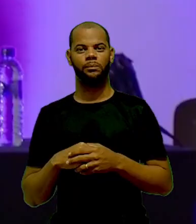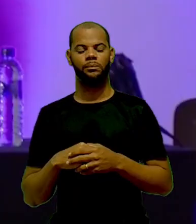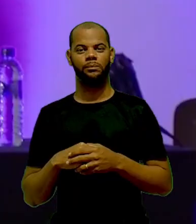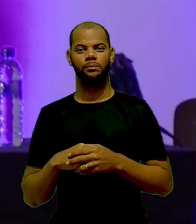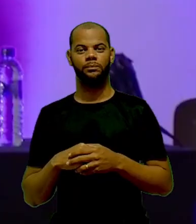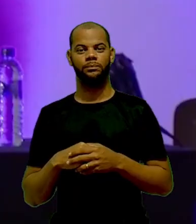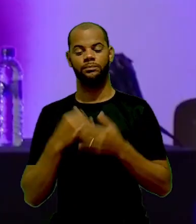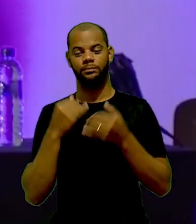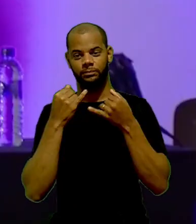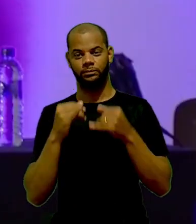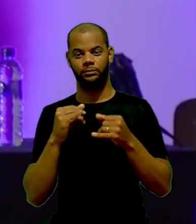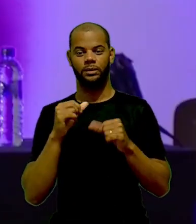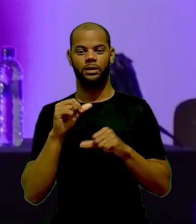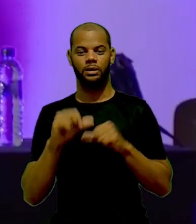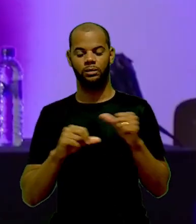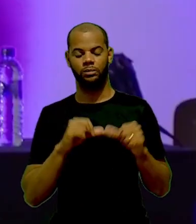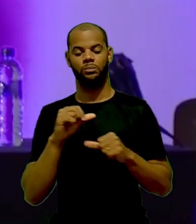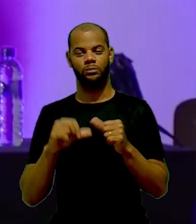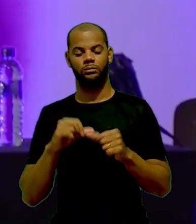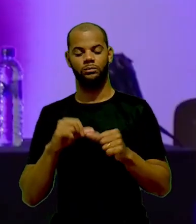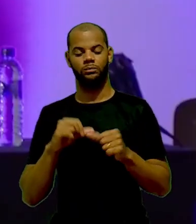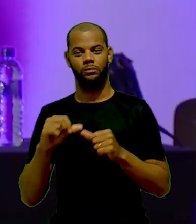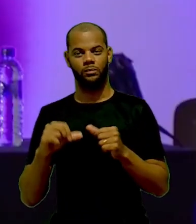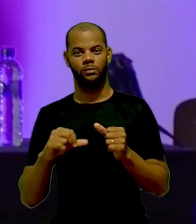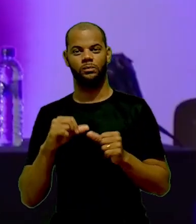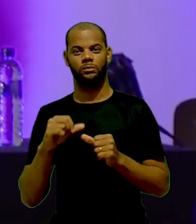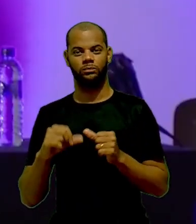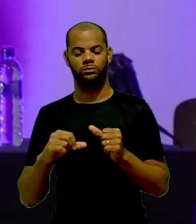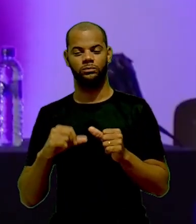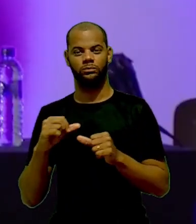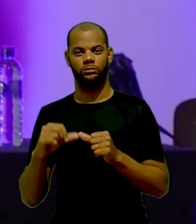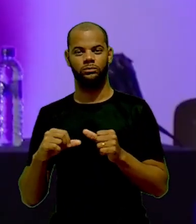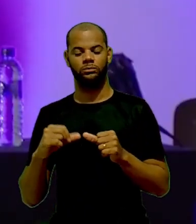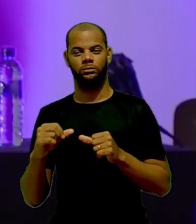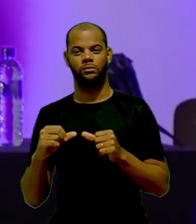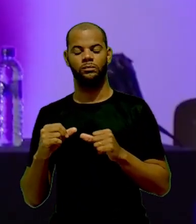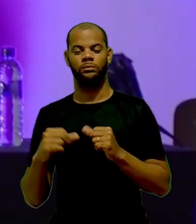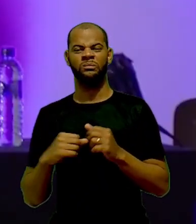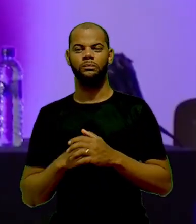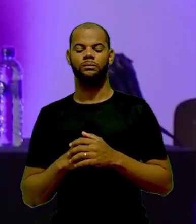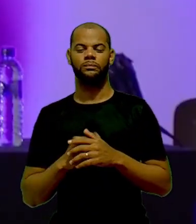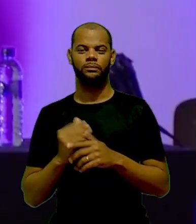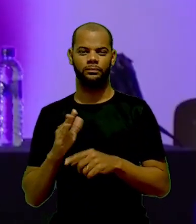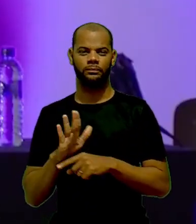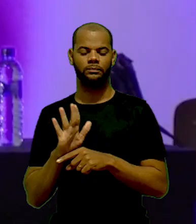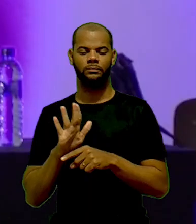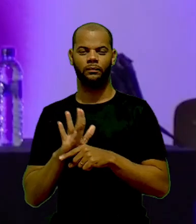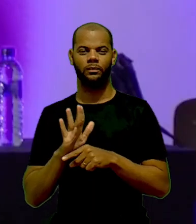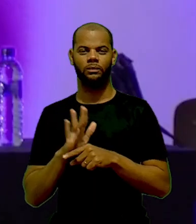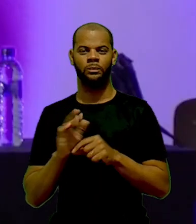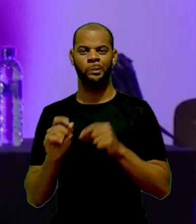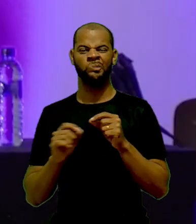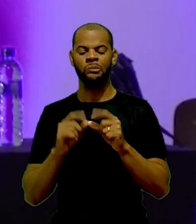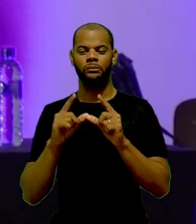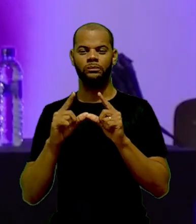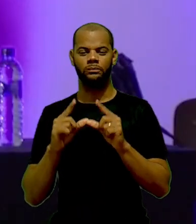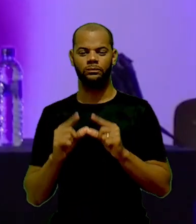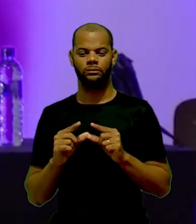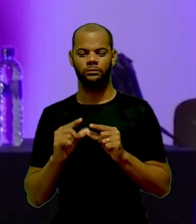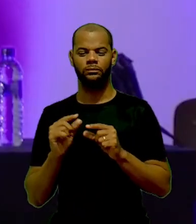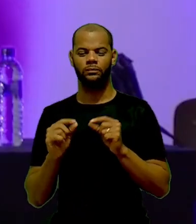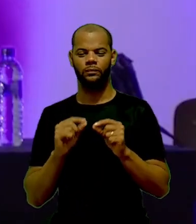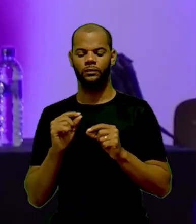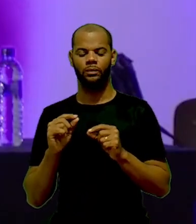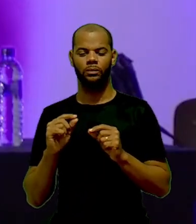solar é uma energia renovável, que vai substituir outras formas, ela vai contribuir bastante para reduzir a nossa pegada, o